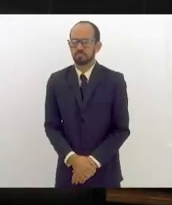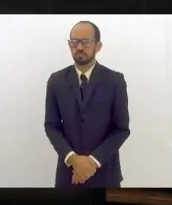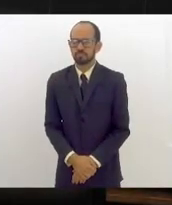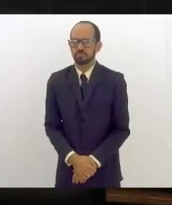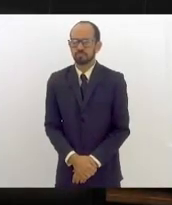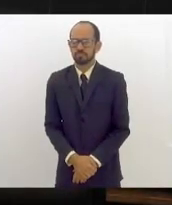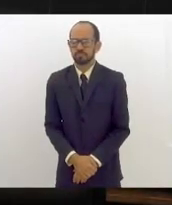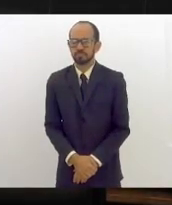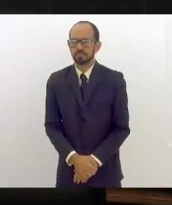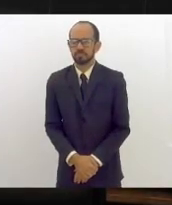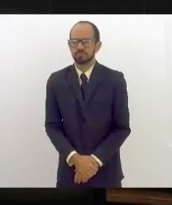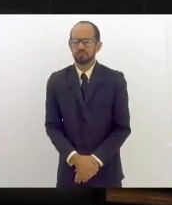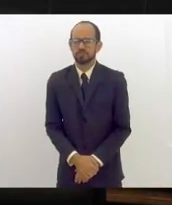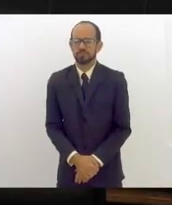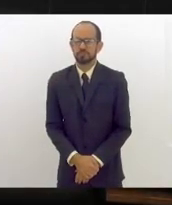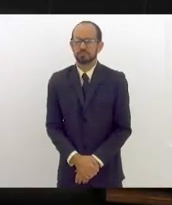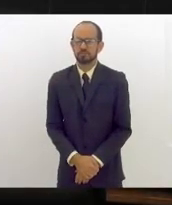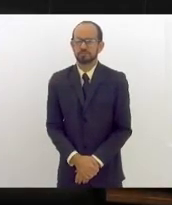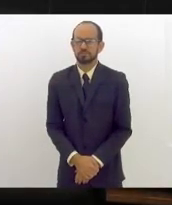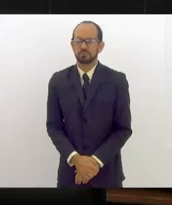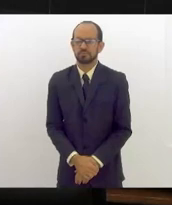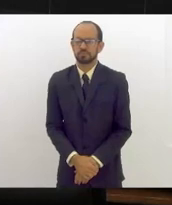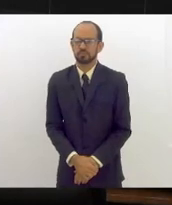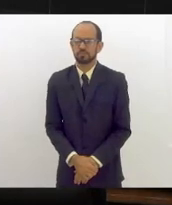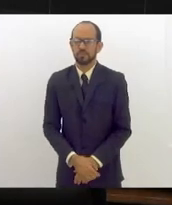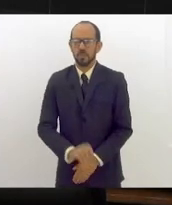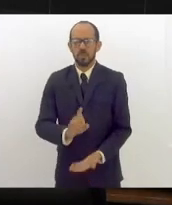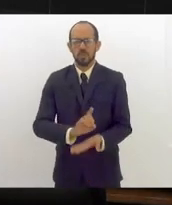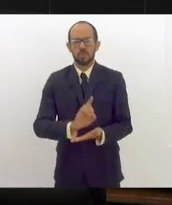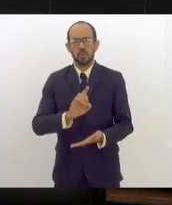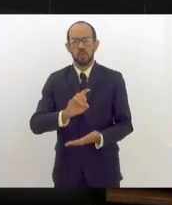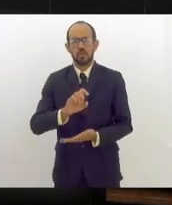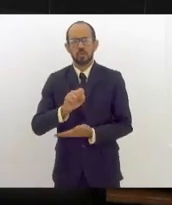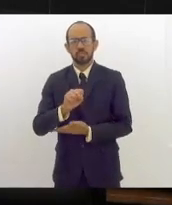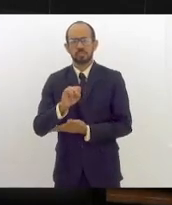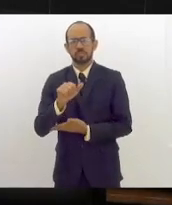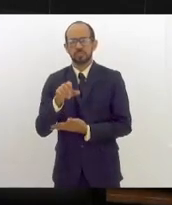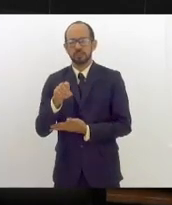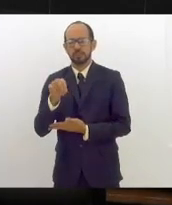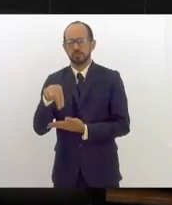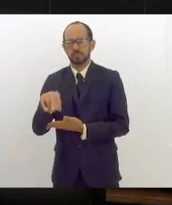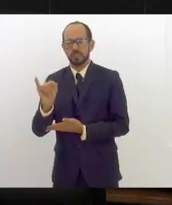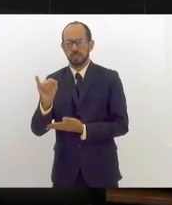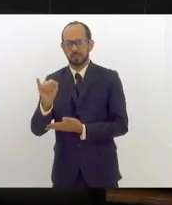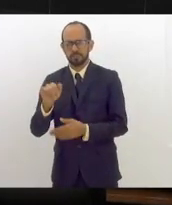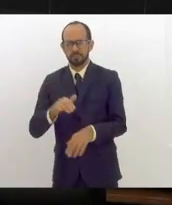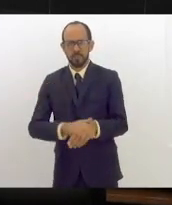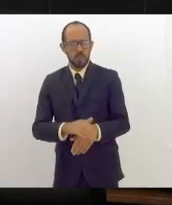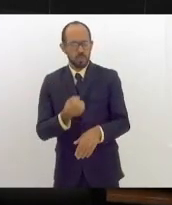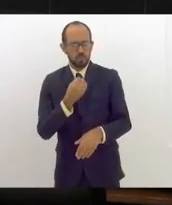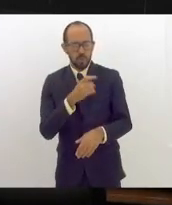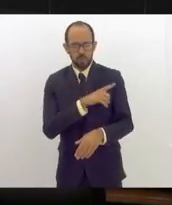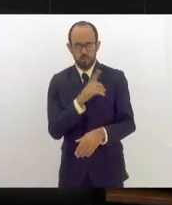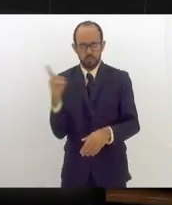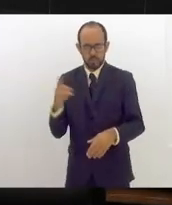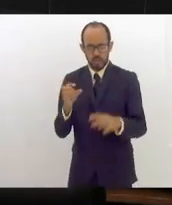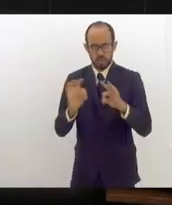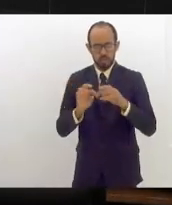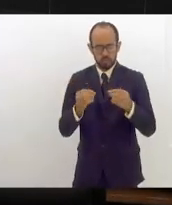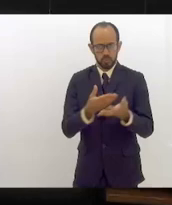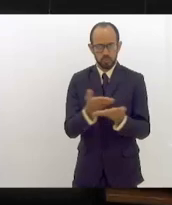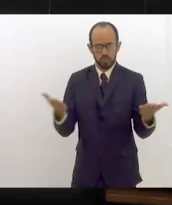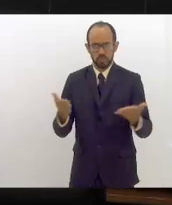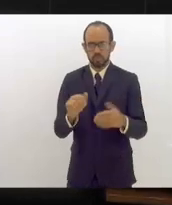por favor Dr Sidney Sanches Bom dia a todas e todos